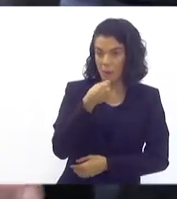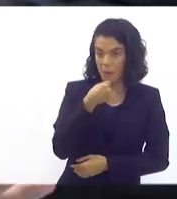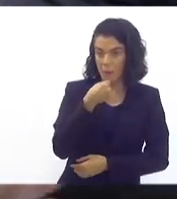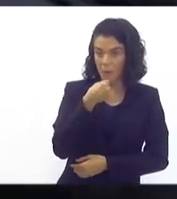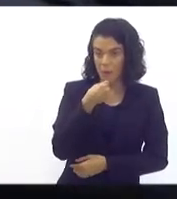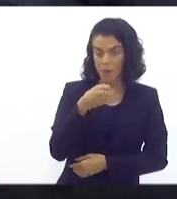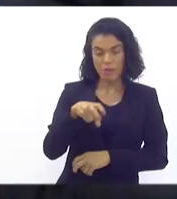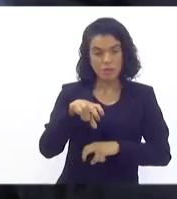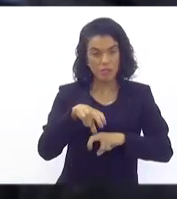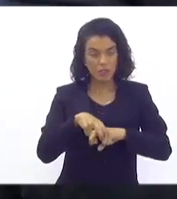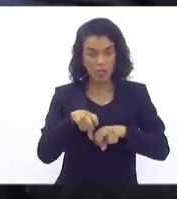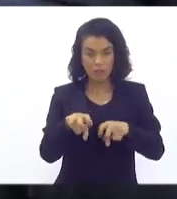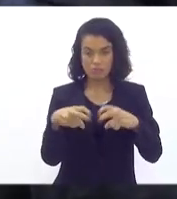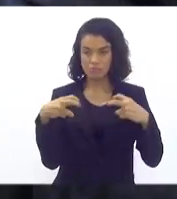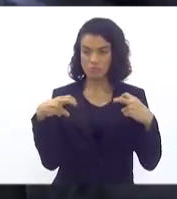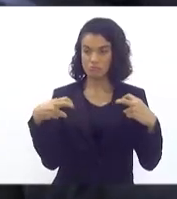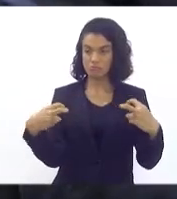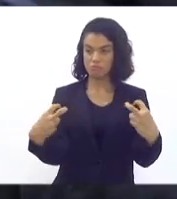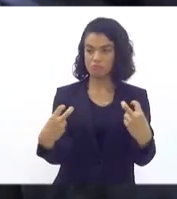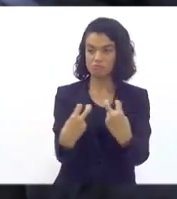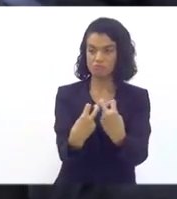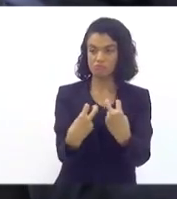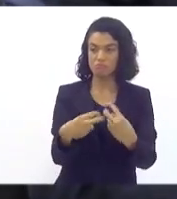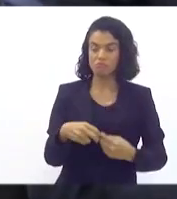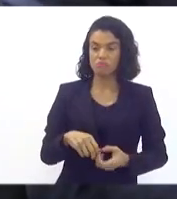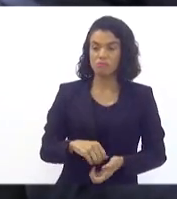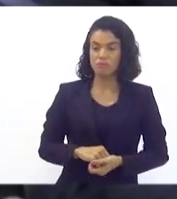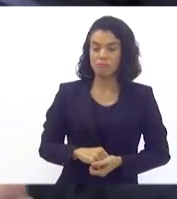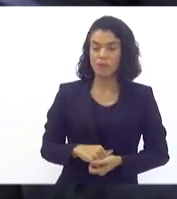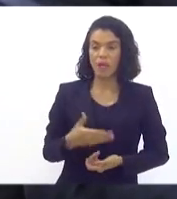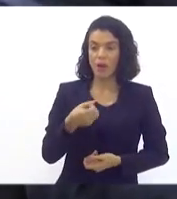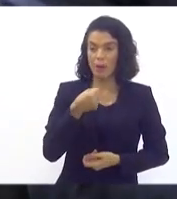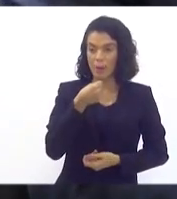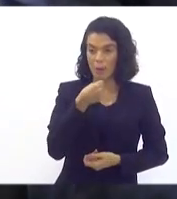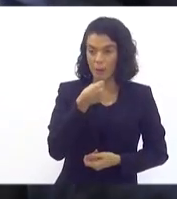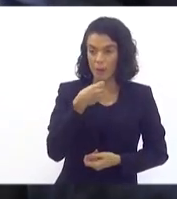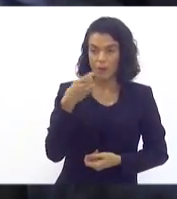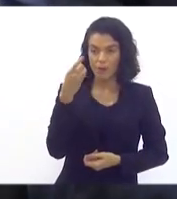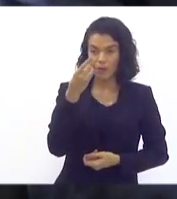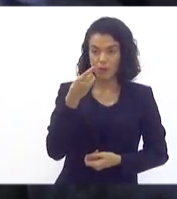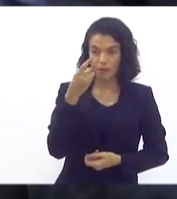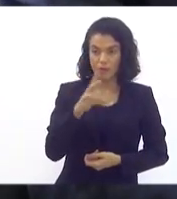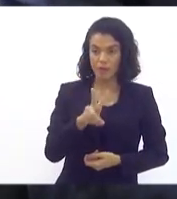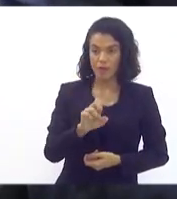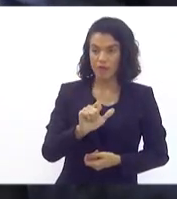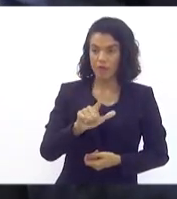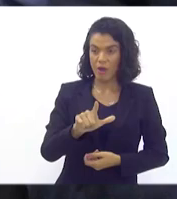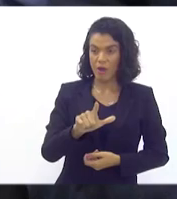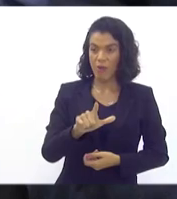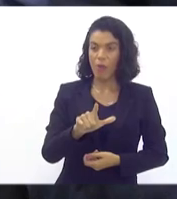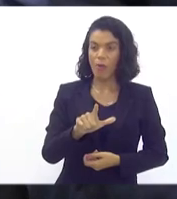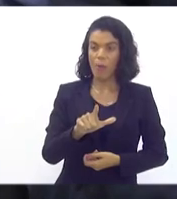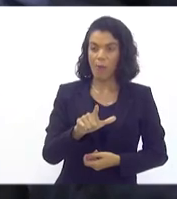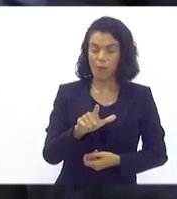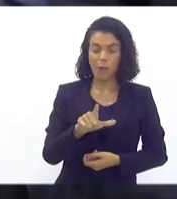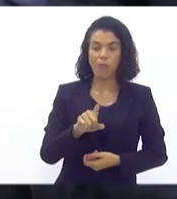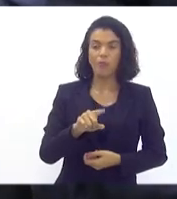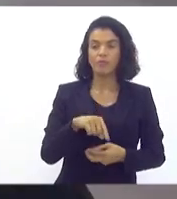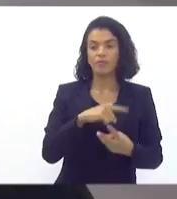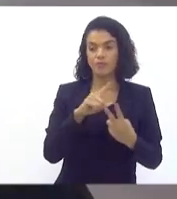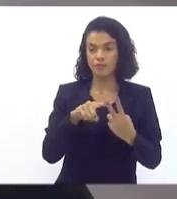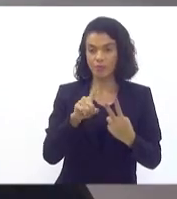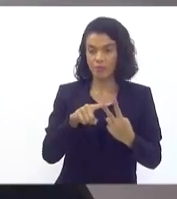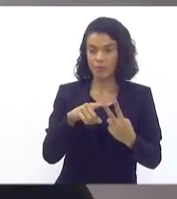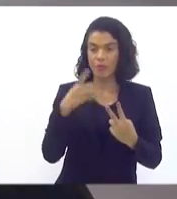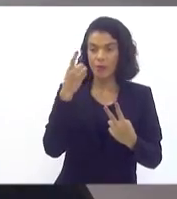para sentar conosco também passo a palavra aqui Deputado Val vai fazer da palavra Deputado Val depois da sequência